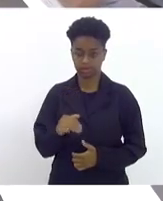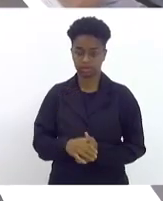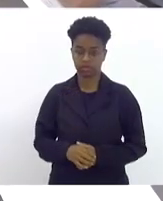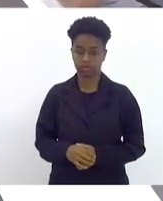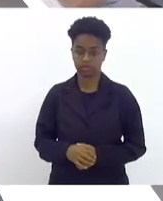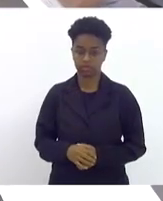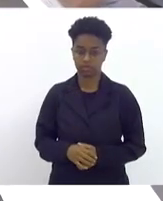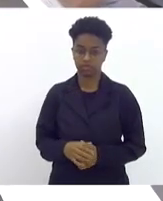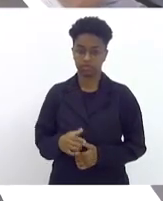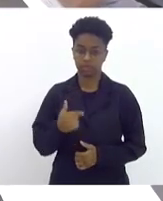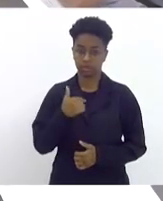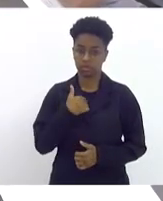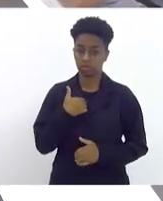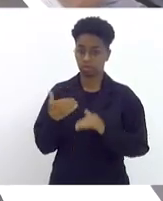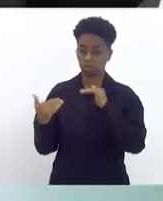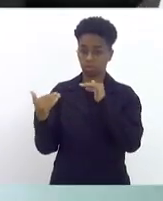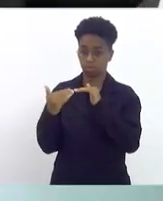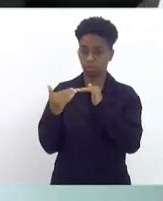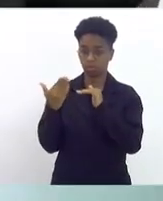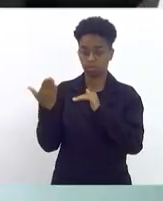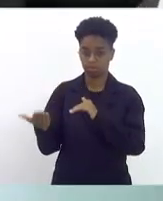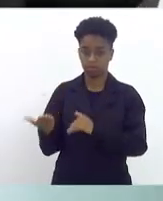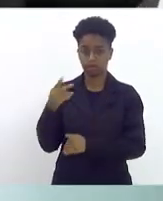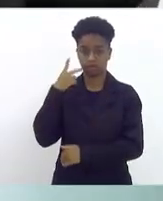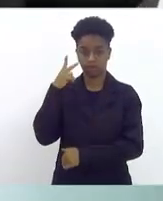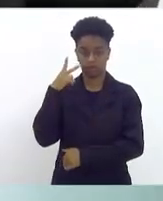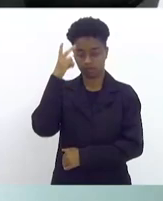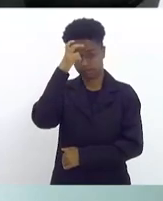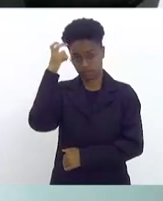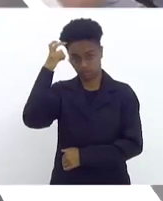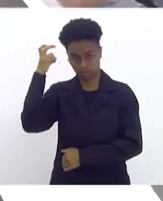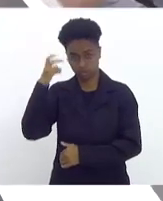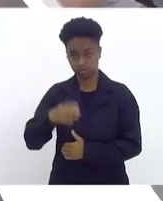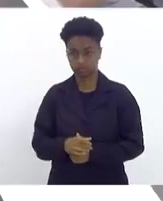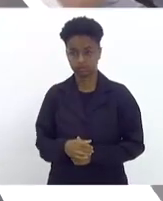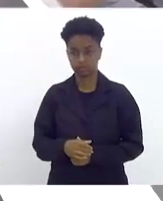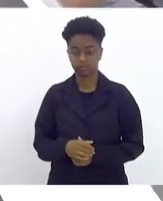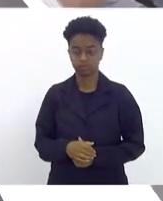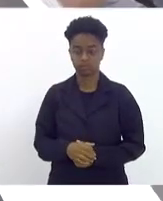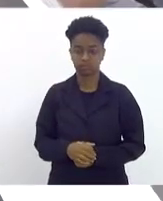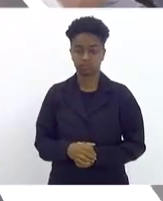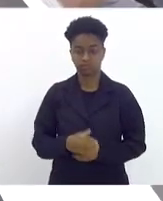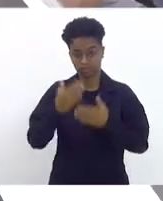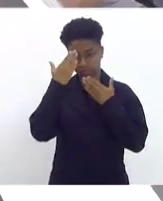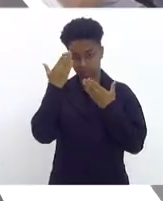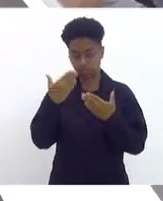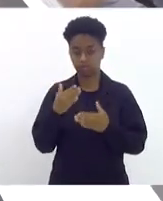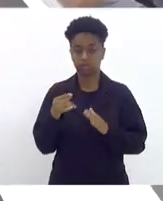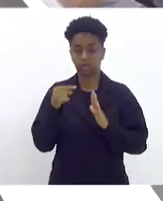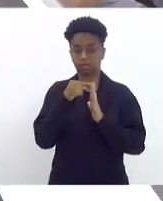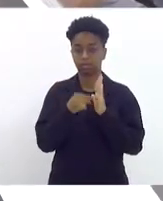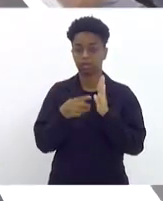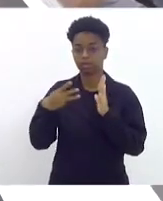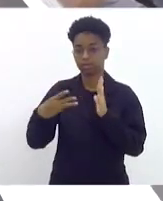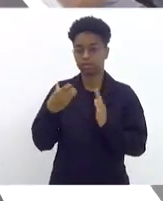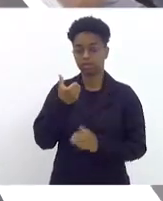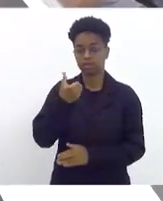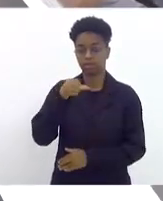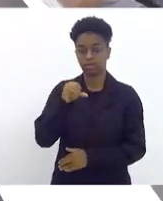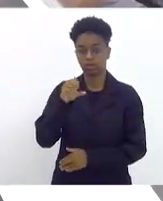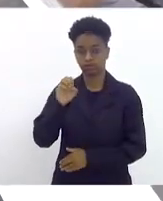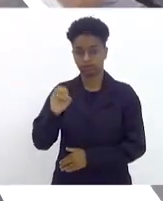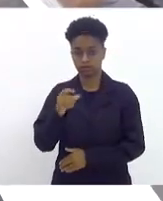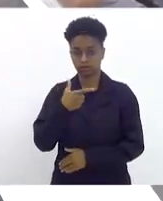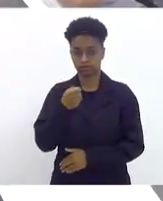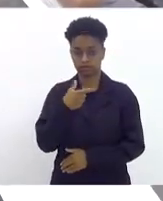contemplada no entendimento da Deputado heroico já Deputado Serafina e passa o item 3 da pauta pl190 de 23